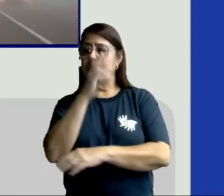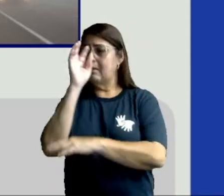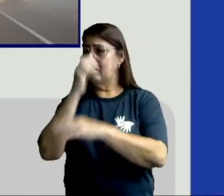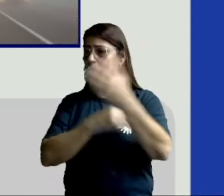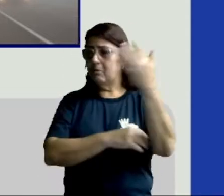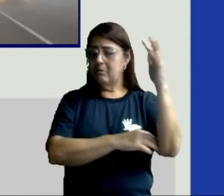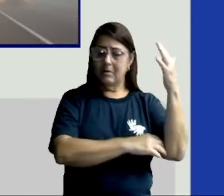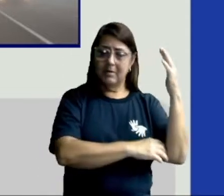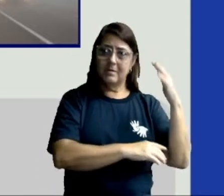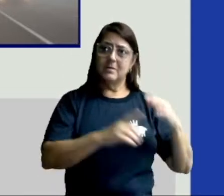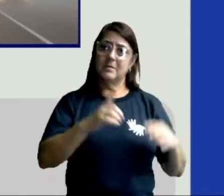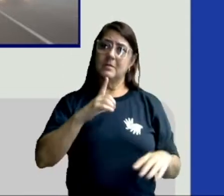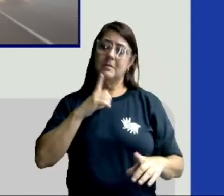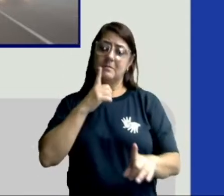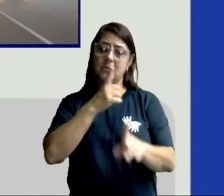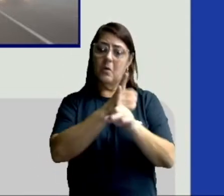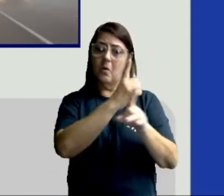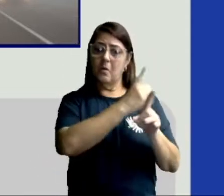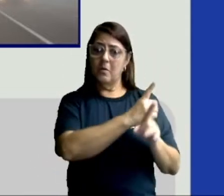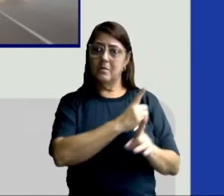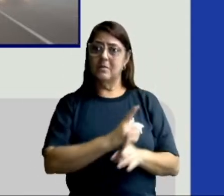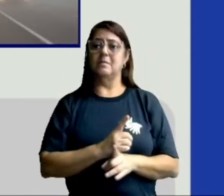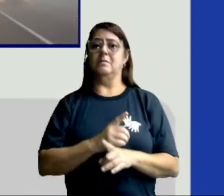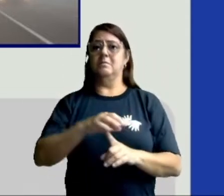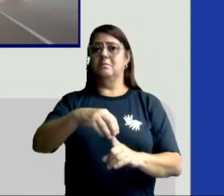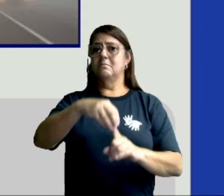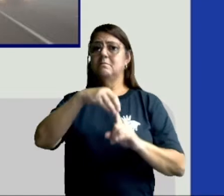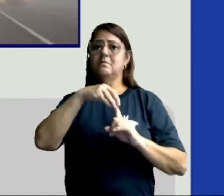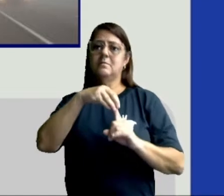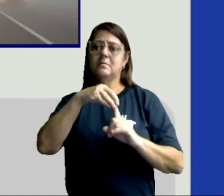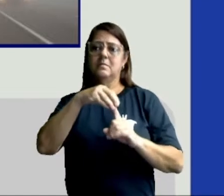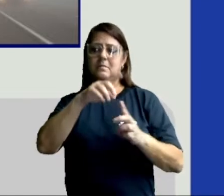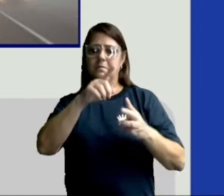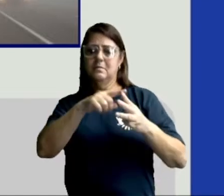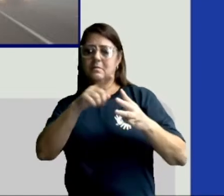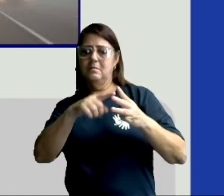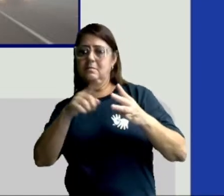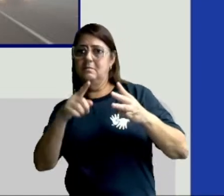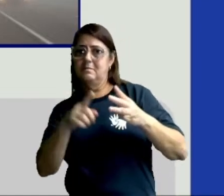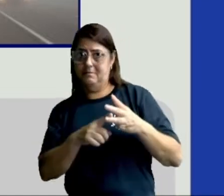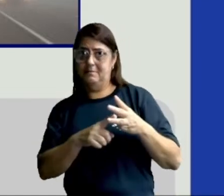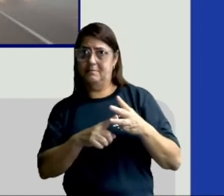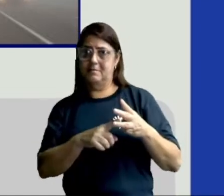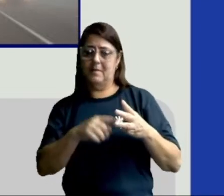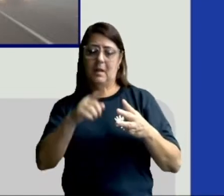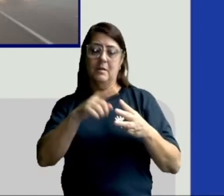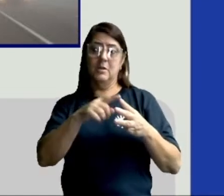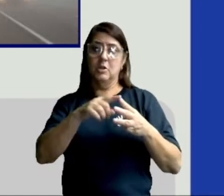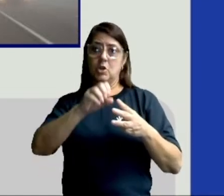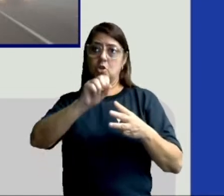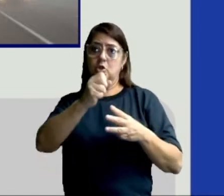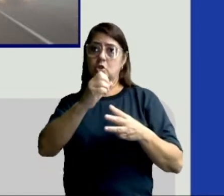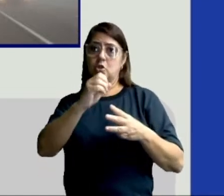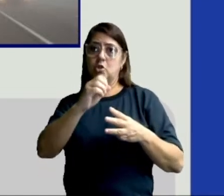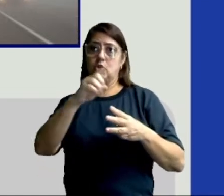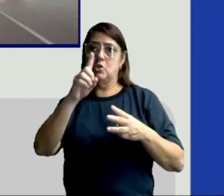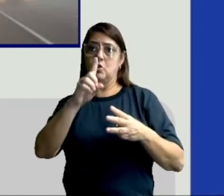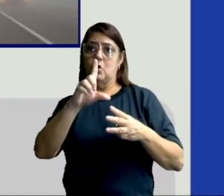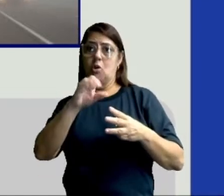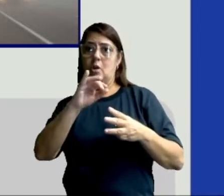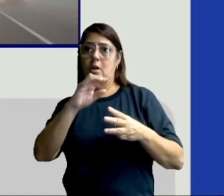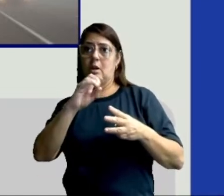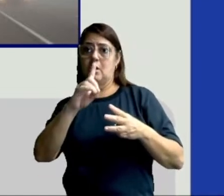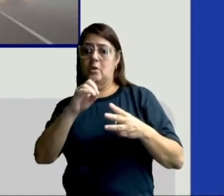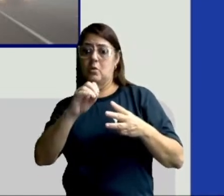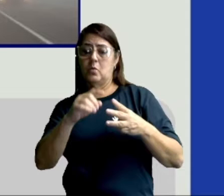os materiais eles podem ser encontrados principalmente em 3 estados, Ou no estado sólido, ou